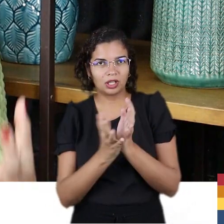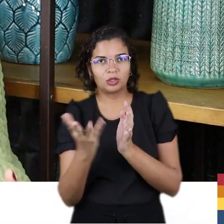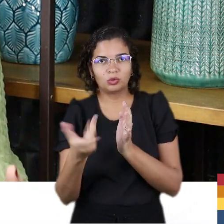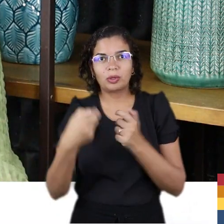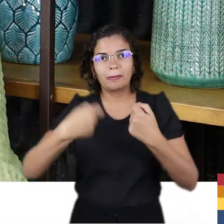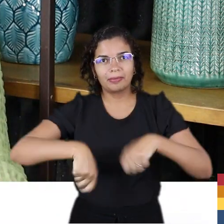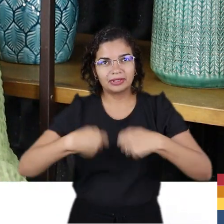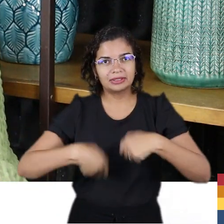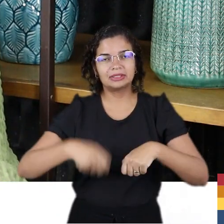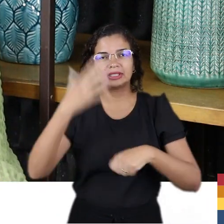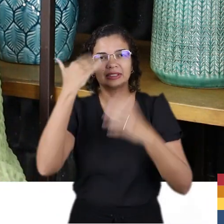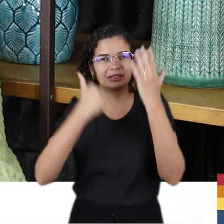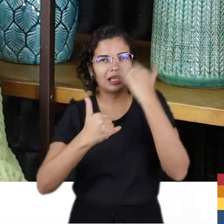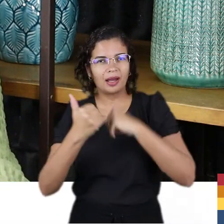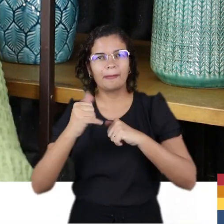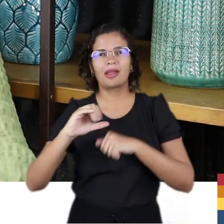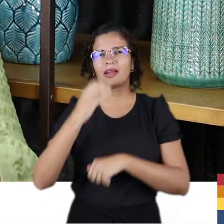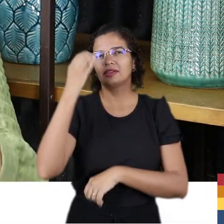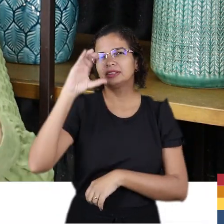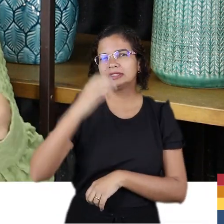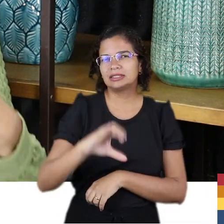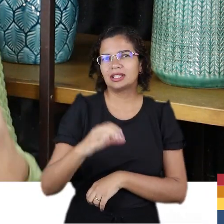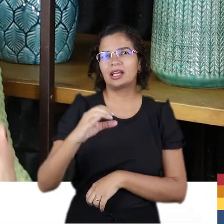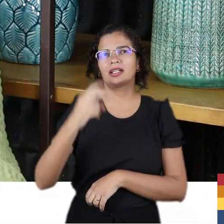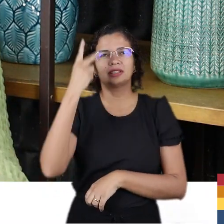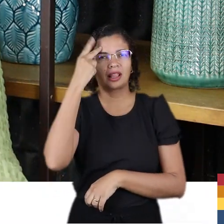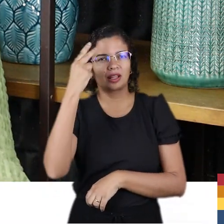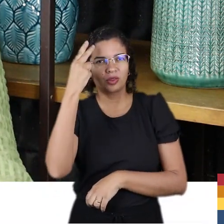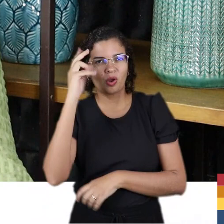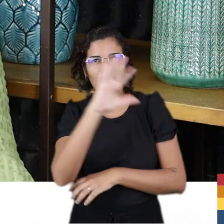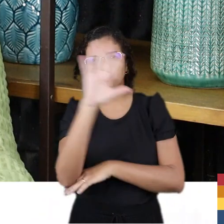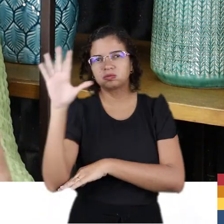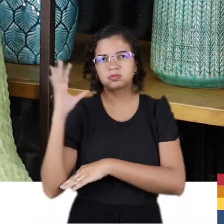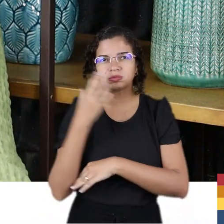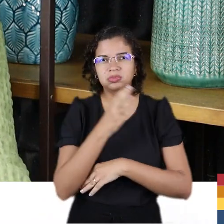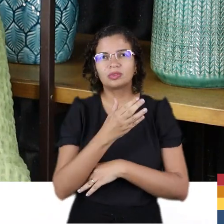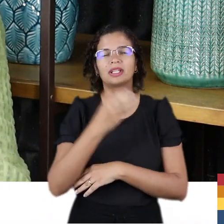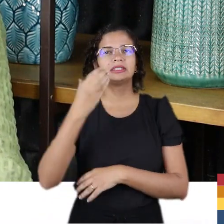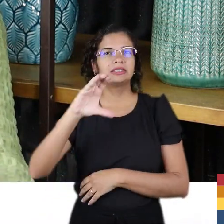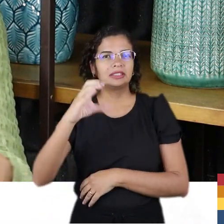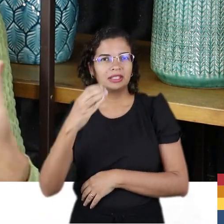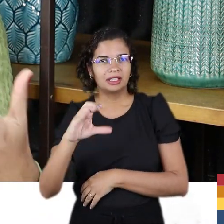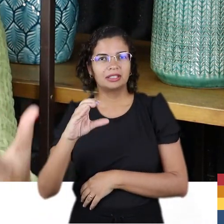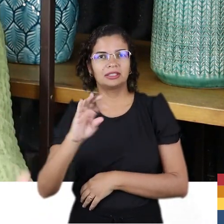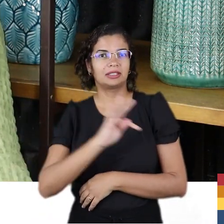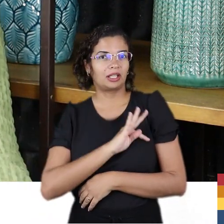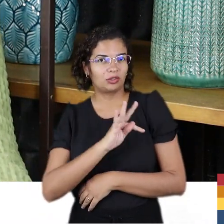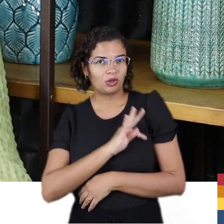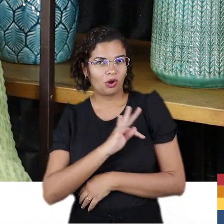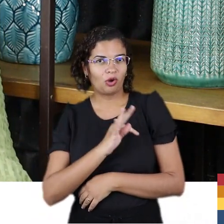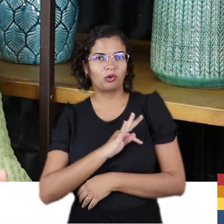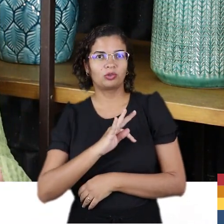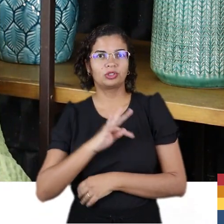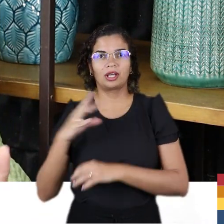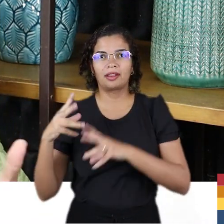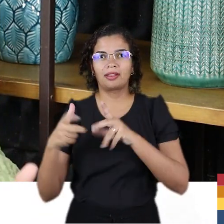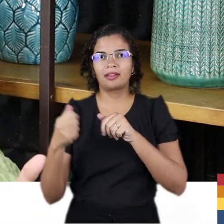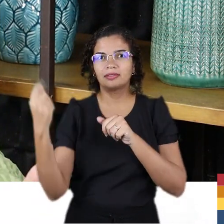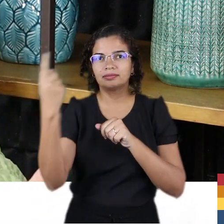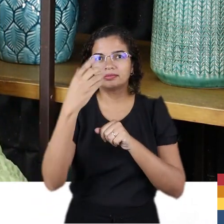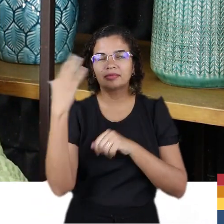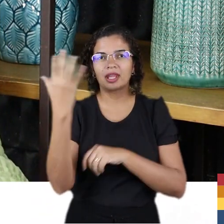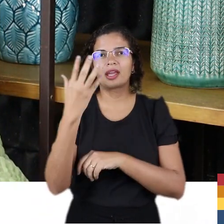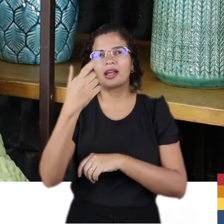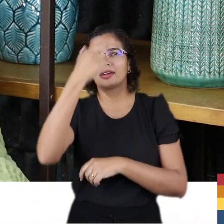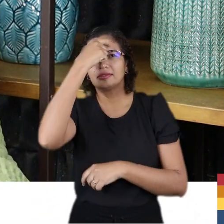Em ciências exatas, tecnológicas e da terra, as habilidades mais voltadas para o raciocínio lógico, cálculo. E nas ciências